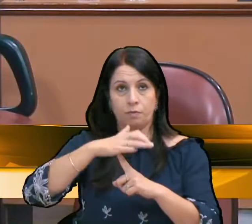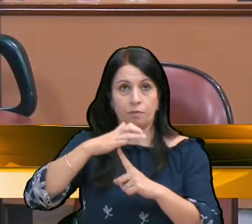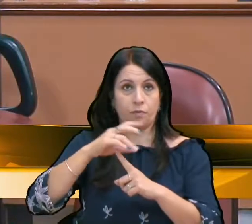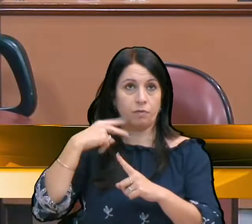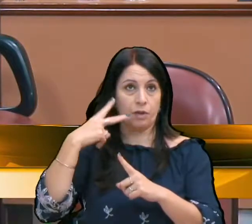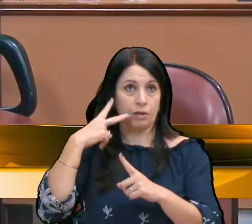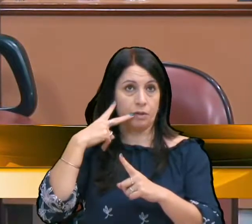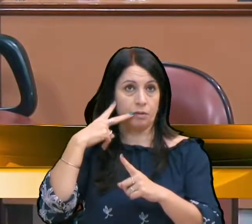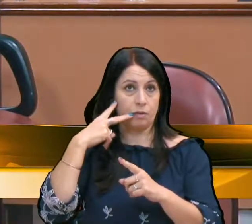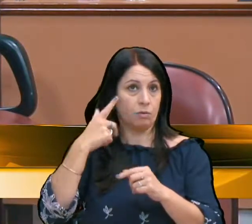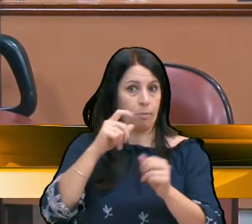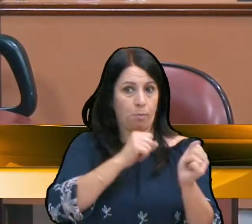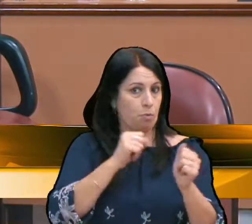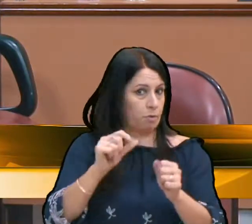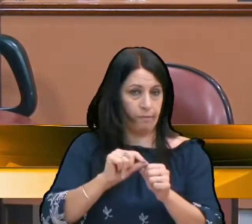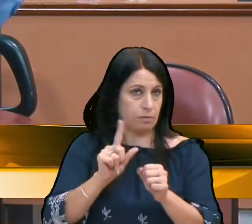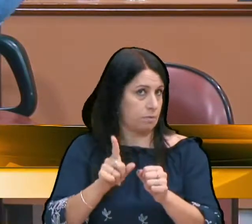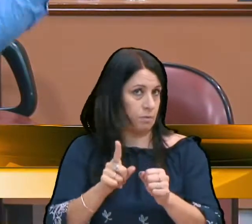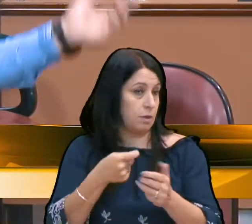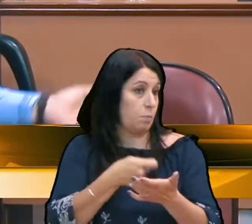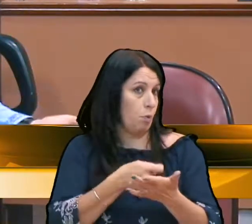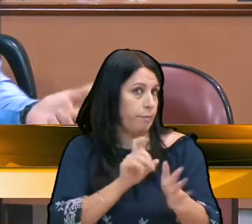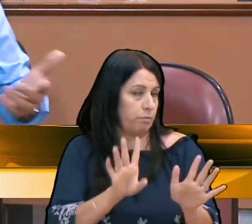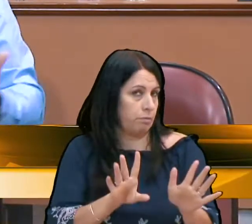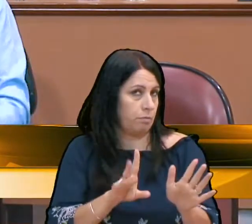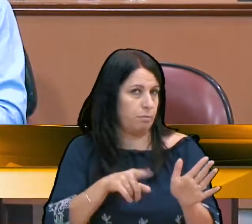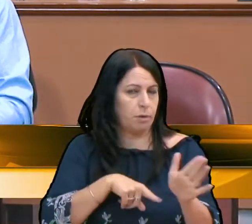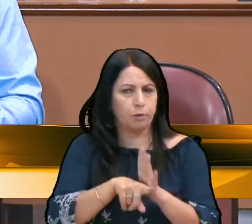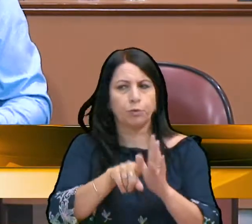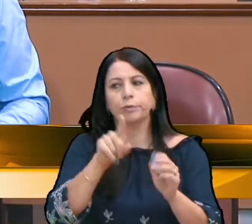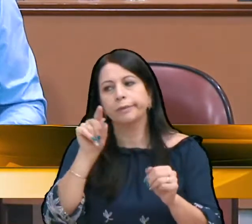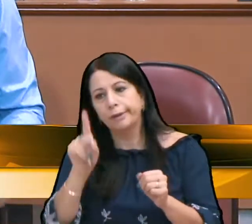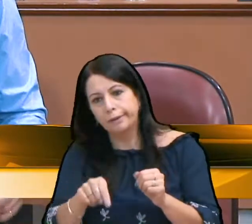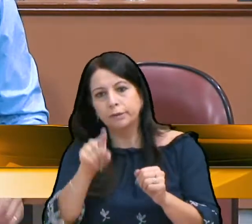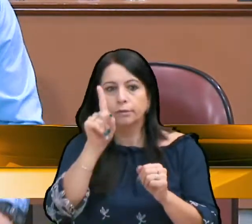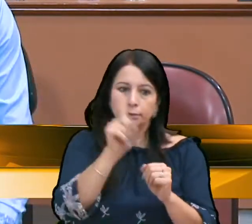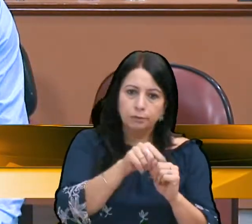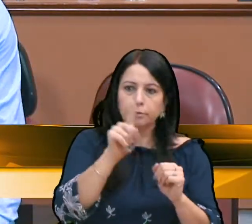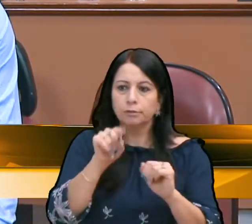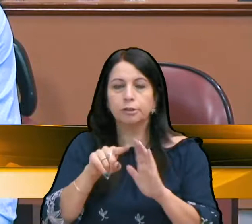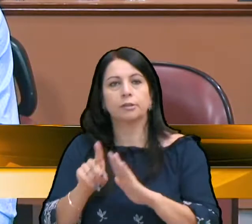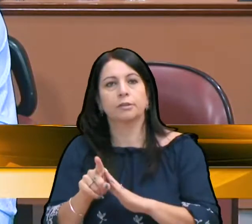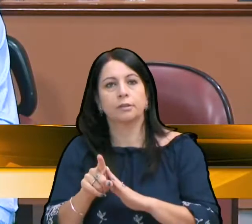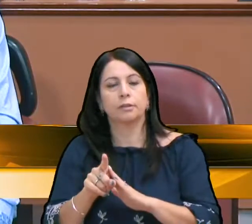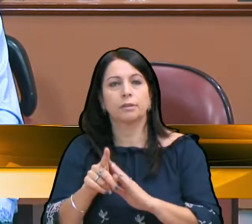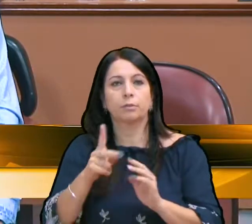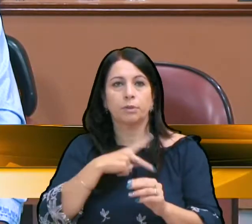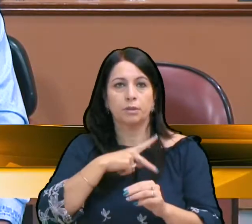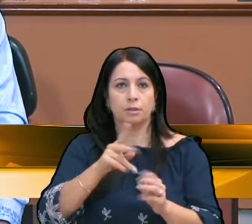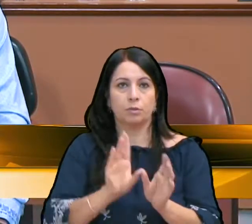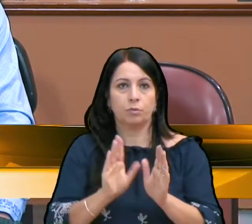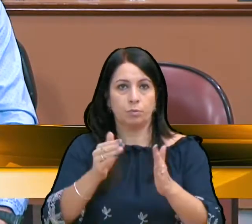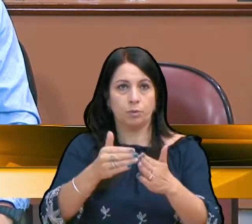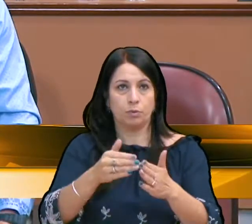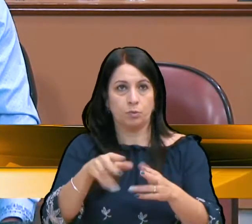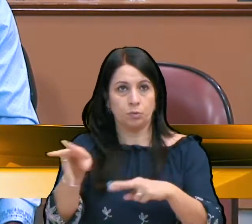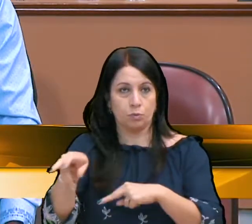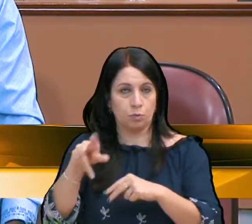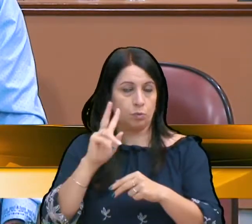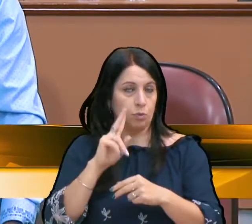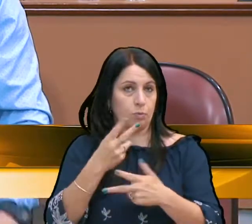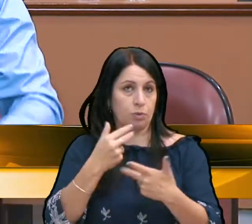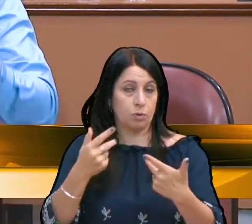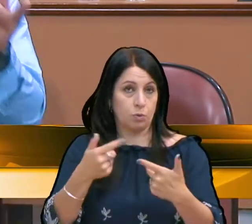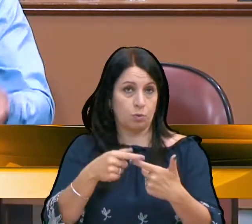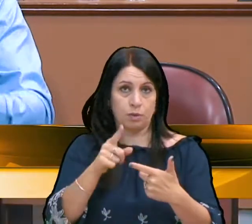vereador para cobrar. E muitas perguntas: vai ter isso, vai ter aquilo. Então, como presidente da Comissão da Agricultura, que